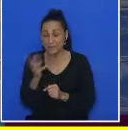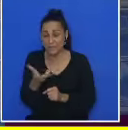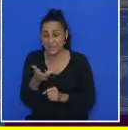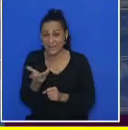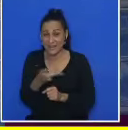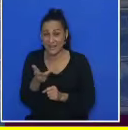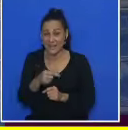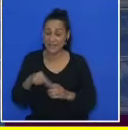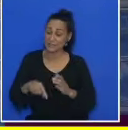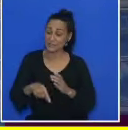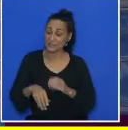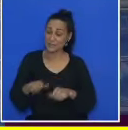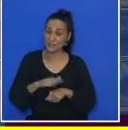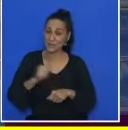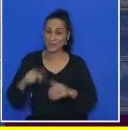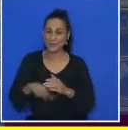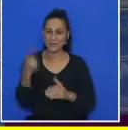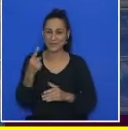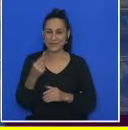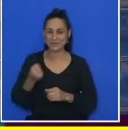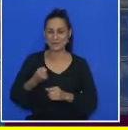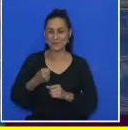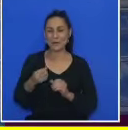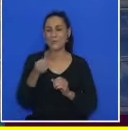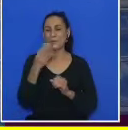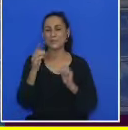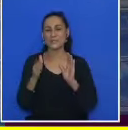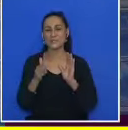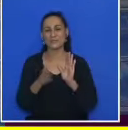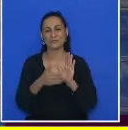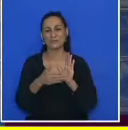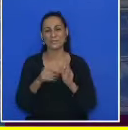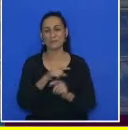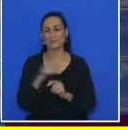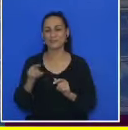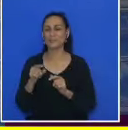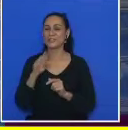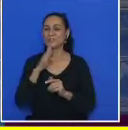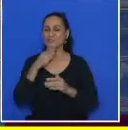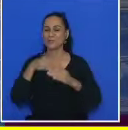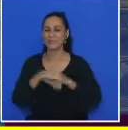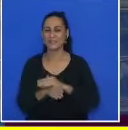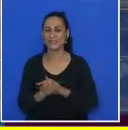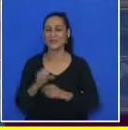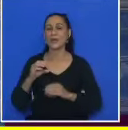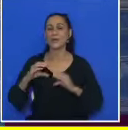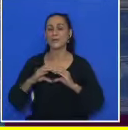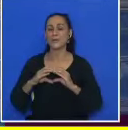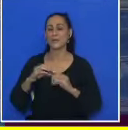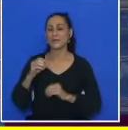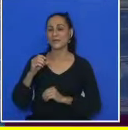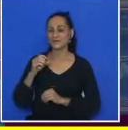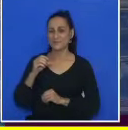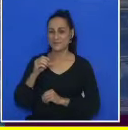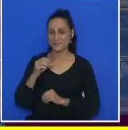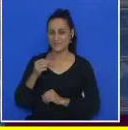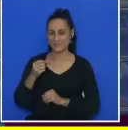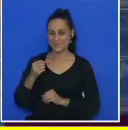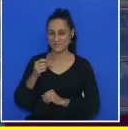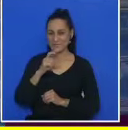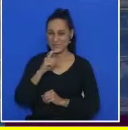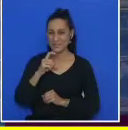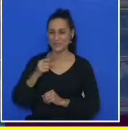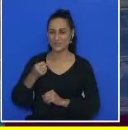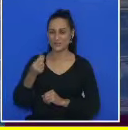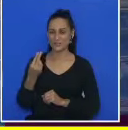Pode acelerar. Vamos chamar o primeiro número. Boa sorte para você que apostou na Time Mania. Bola verde, número 23.